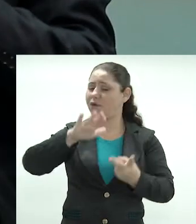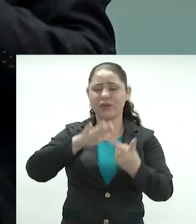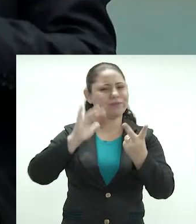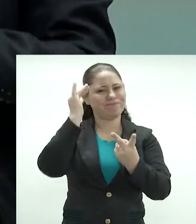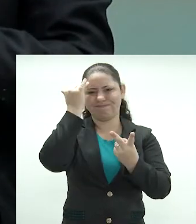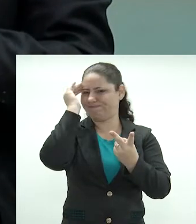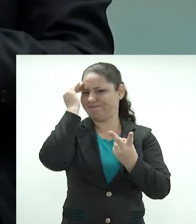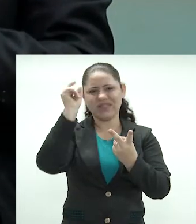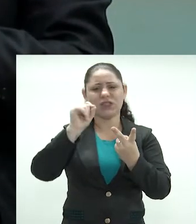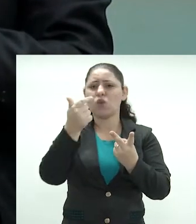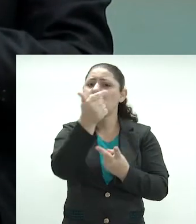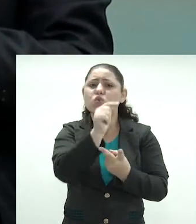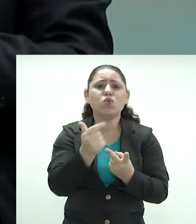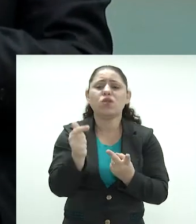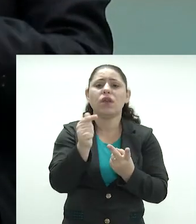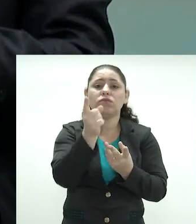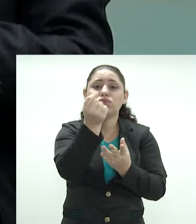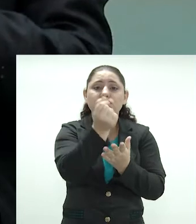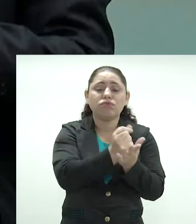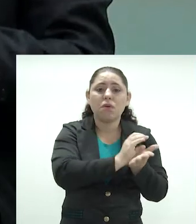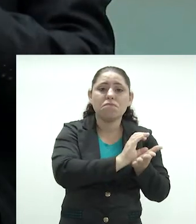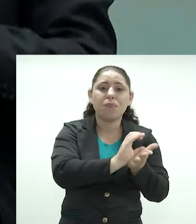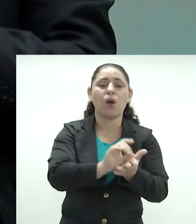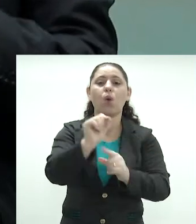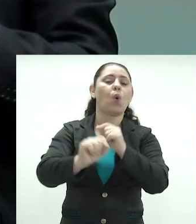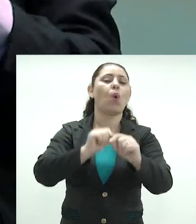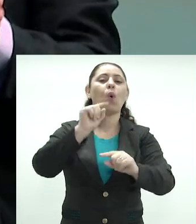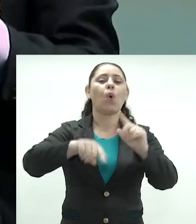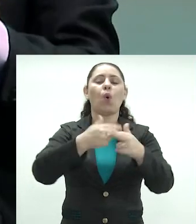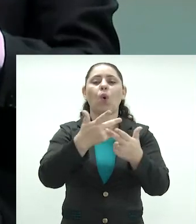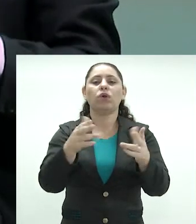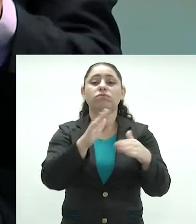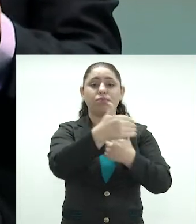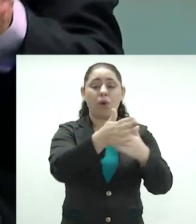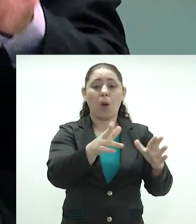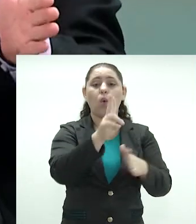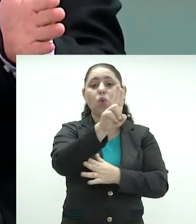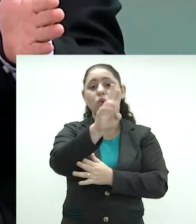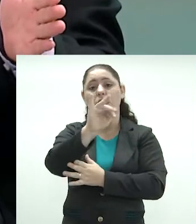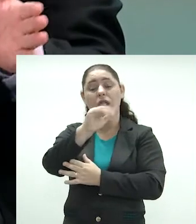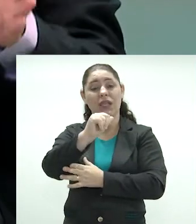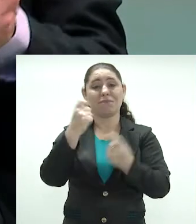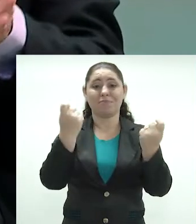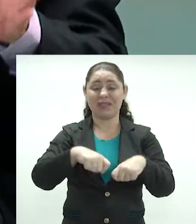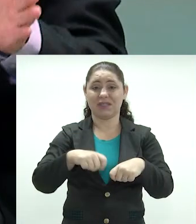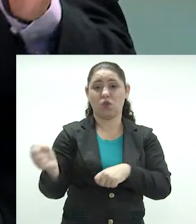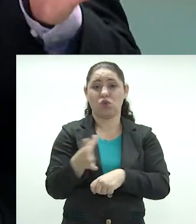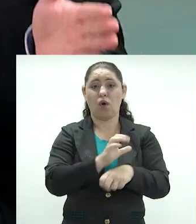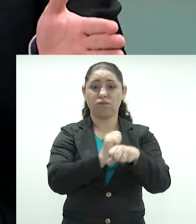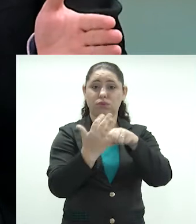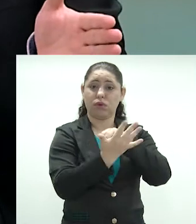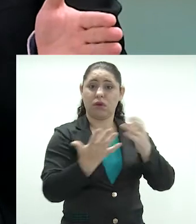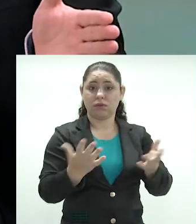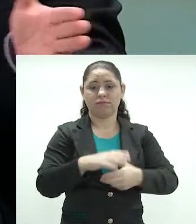população às vezes não consegue compreender é não existe recurso público que dê conta do quantitativo de leite de UTI conforme a necessidade dessa